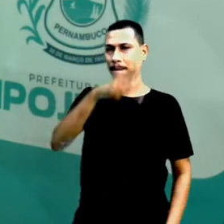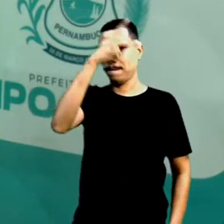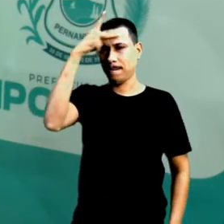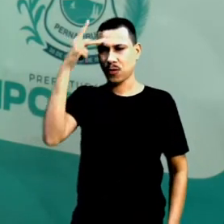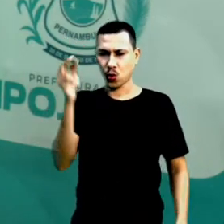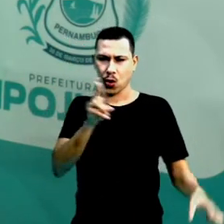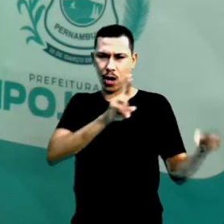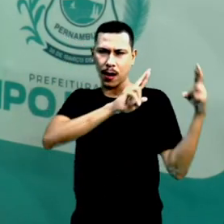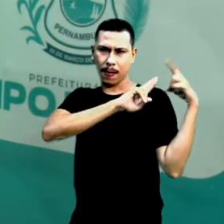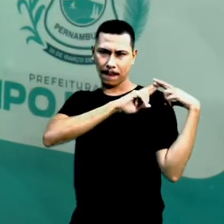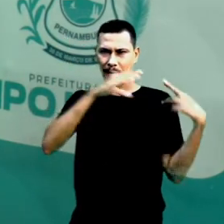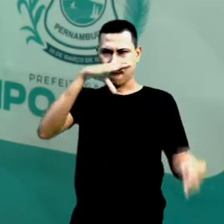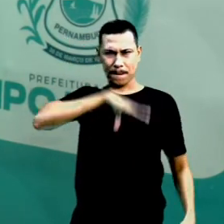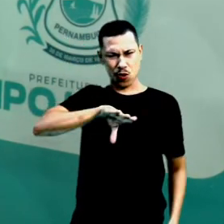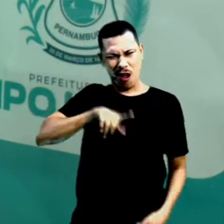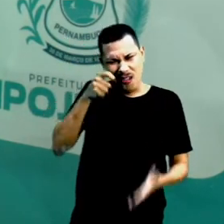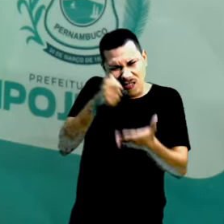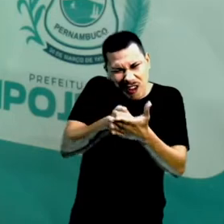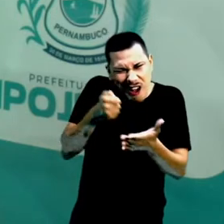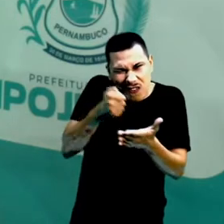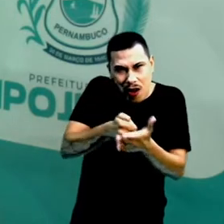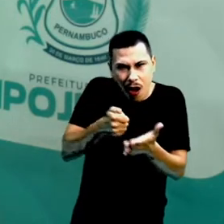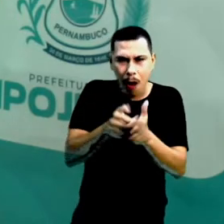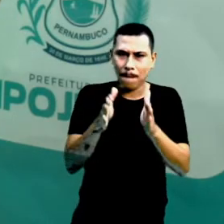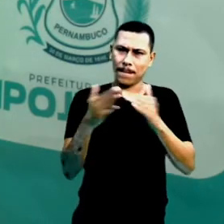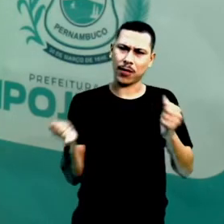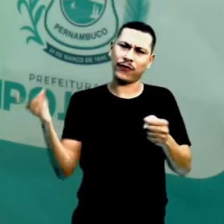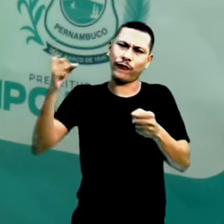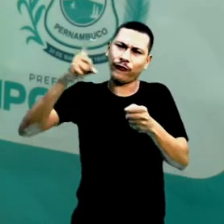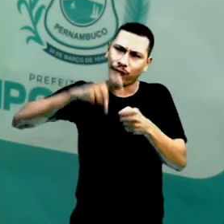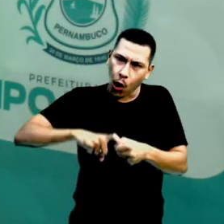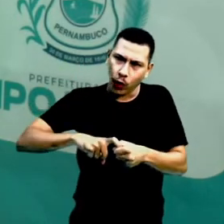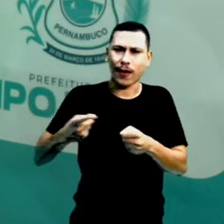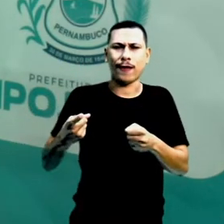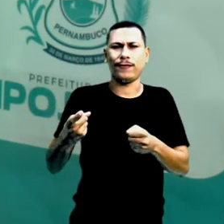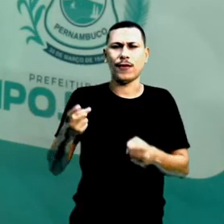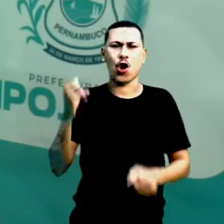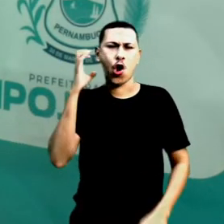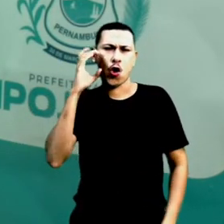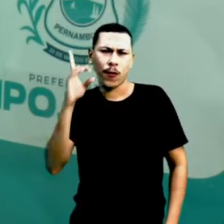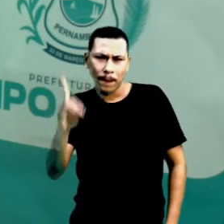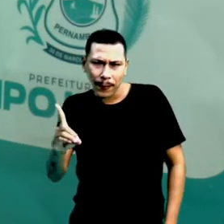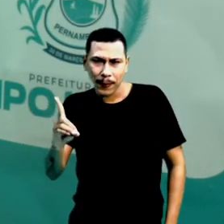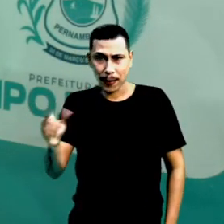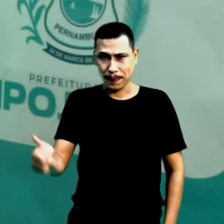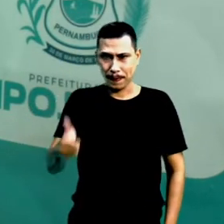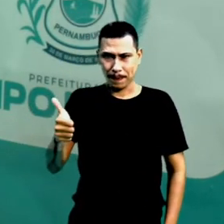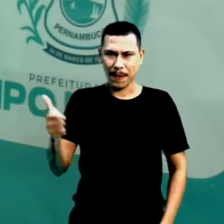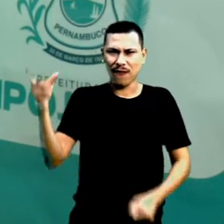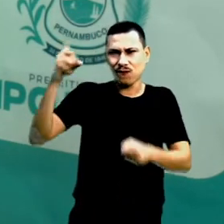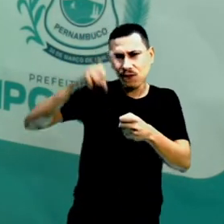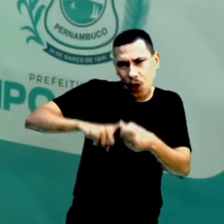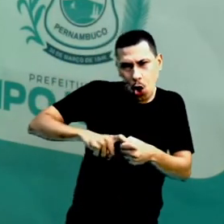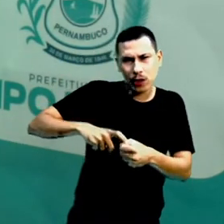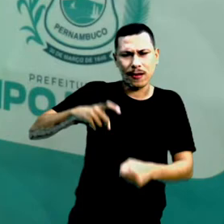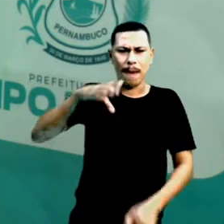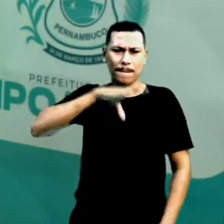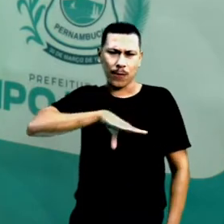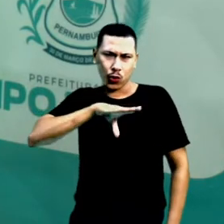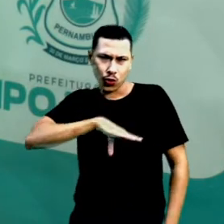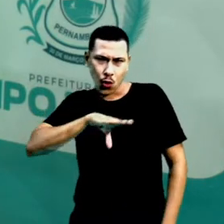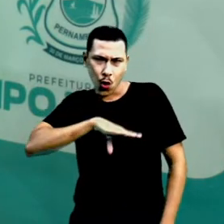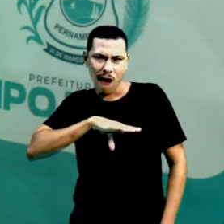continuam pressionando, exigindo a volta do Dom Pedro de Alcântara para Portugal e que